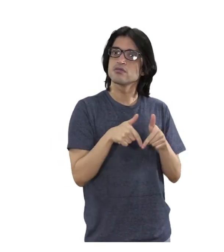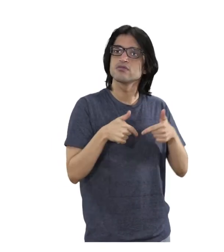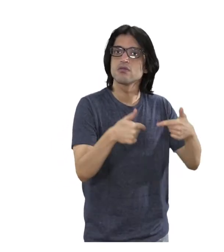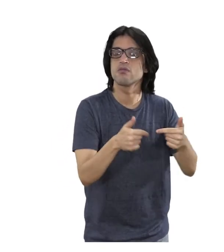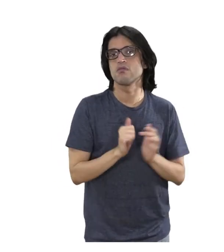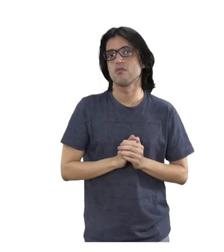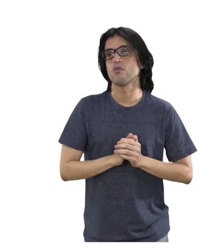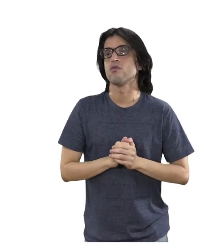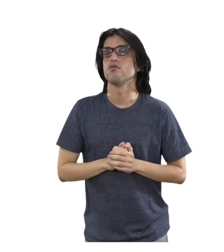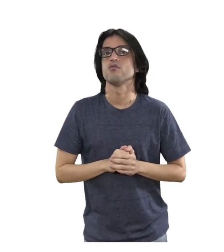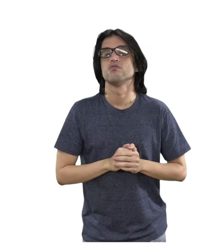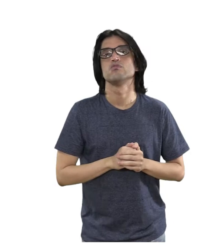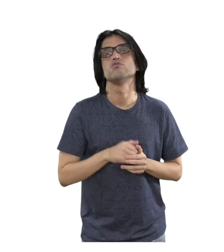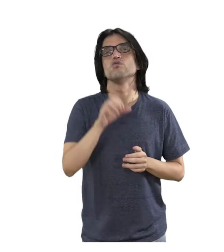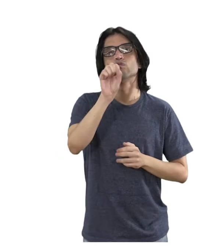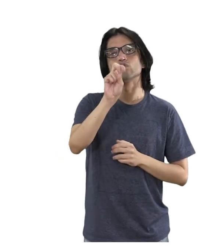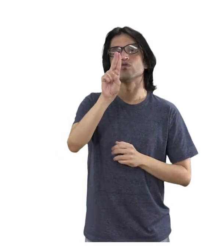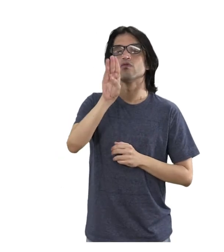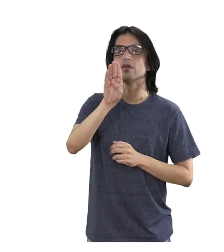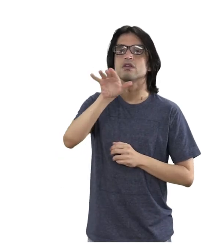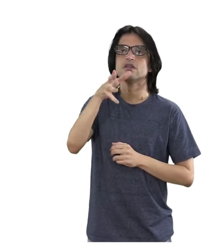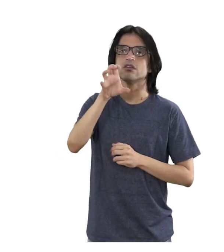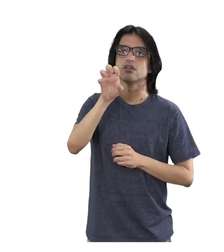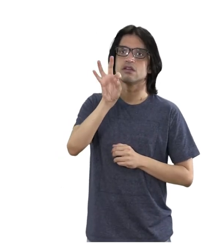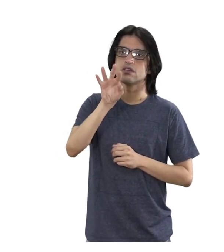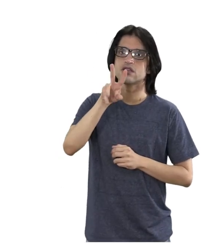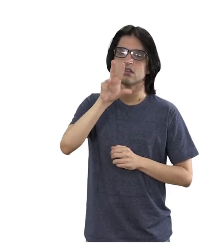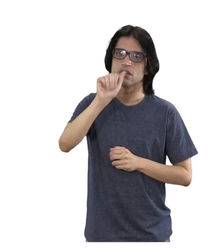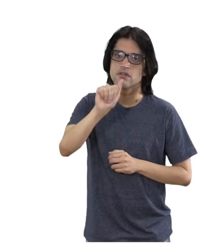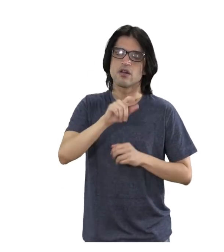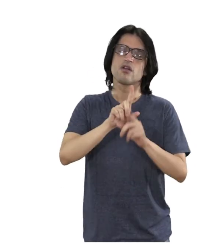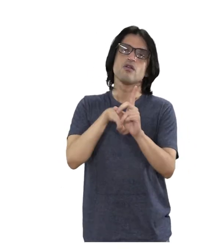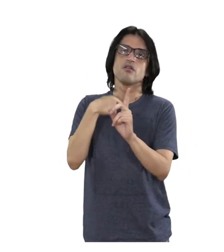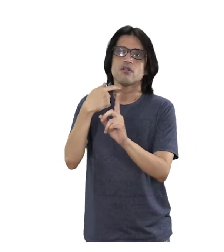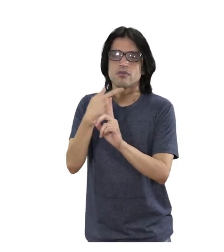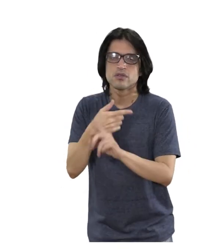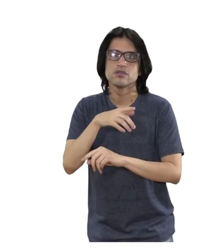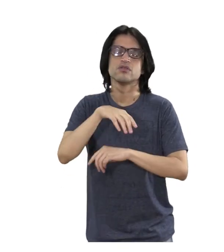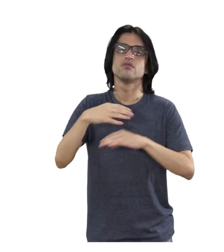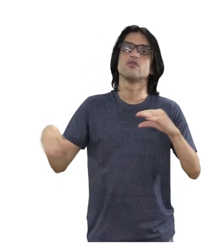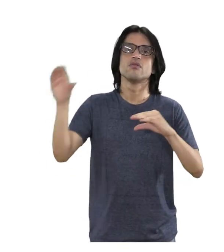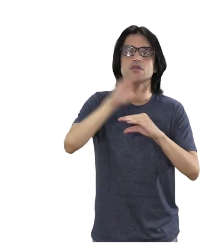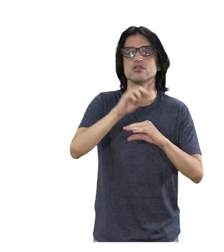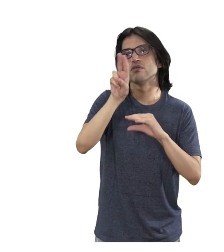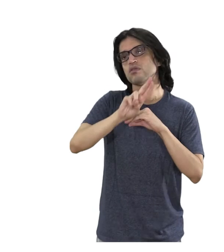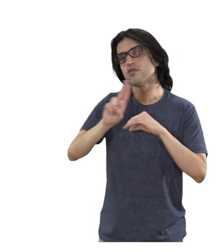São classificadas em subjetiva, predicativa, completiva nominal, objetiva direta